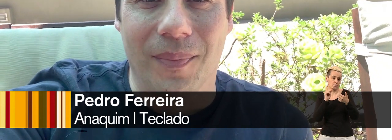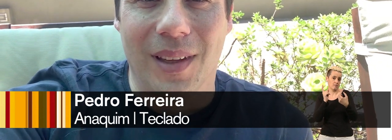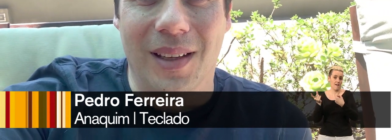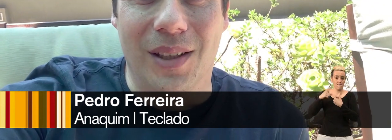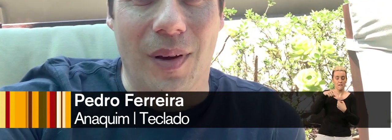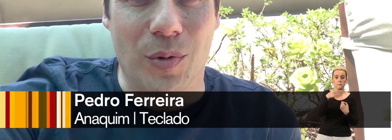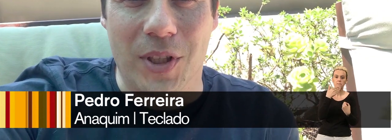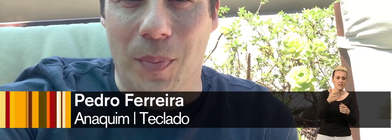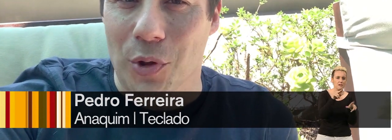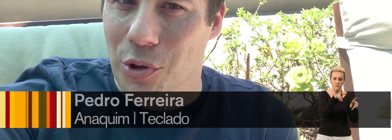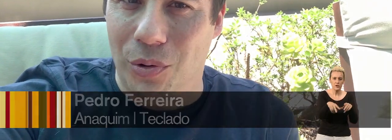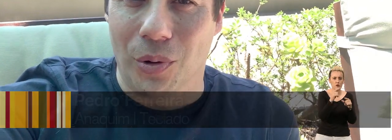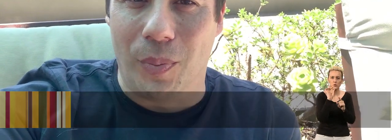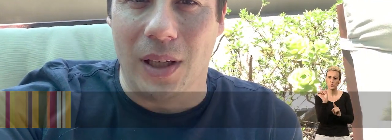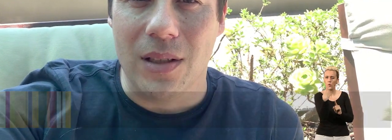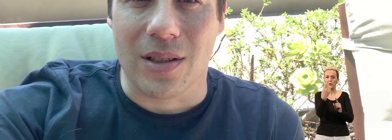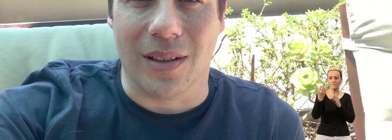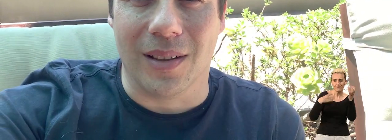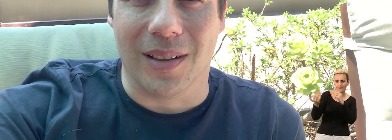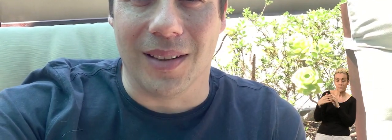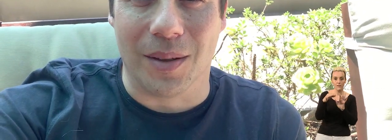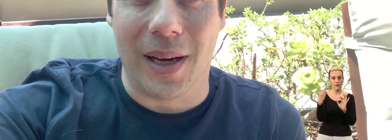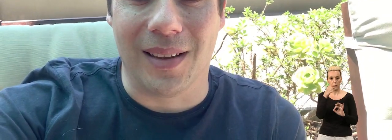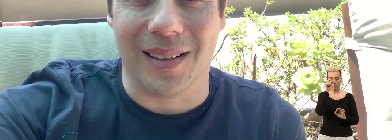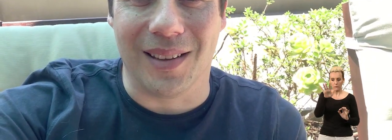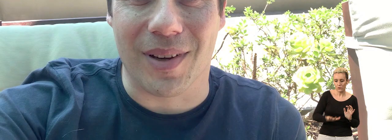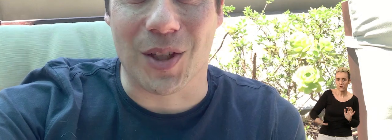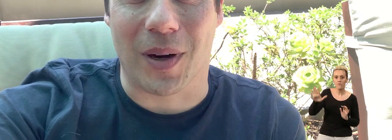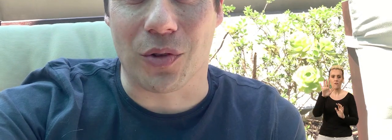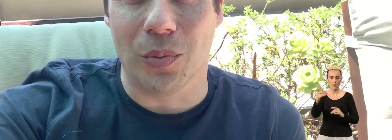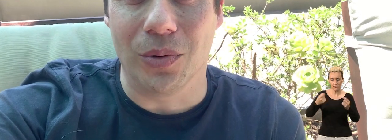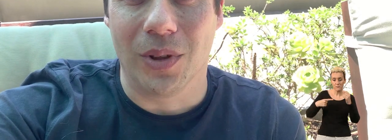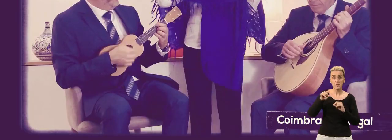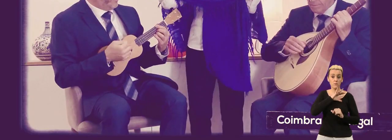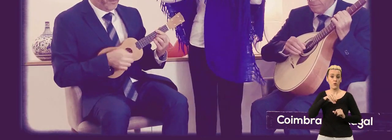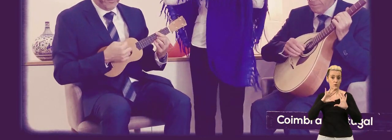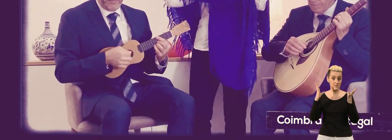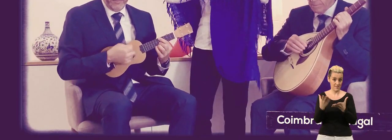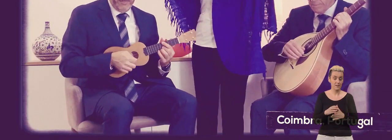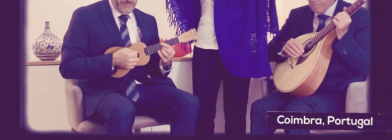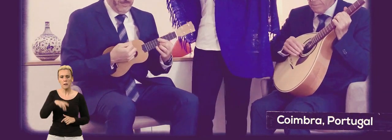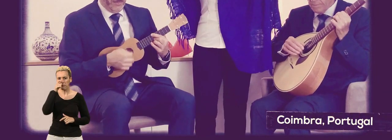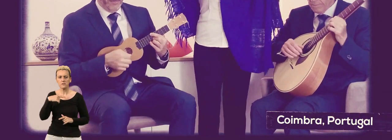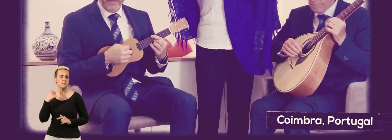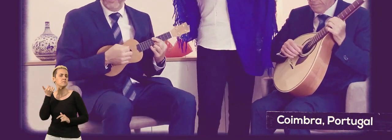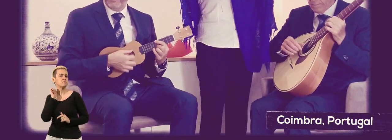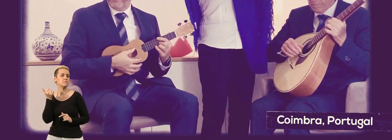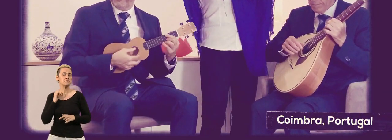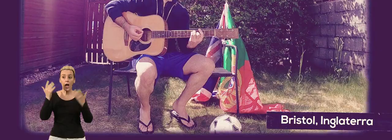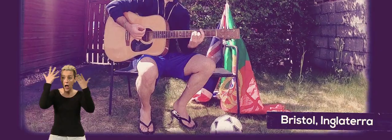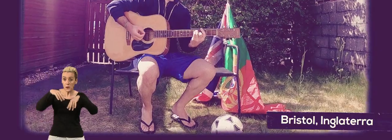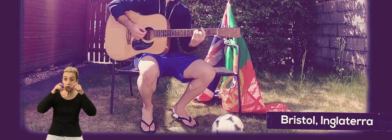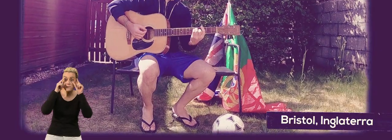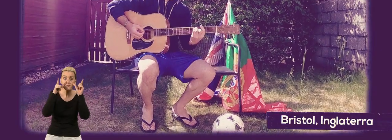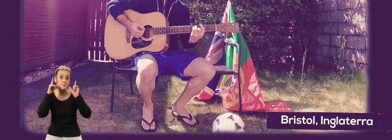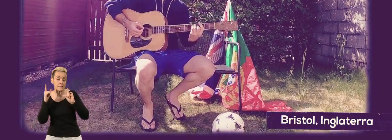foi. Tivemos participações de todo o país, também de diversas partes do mundo. Há gente que não se importa de ter as noites